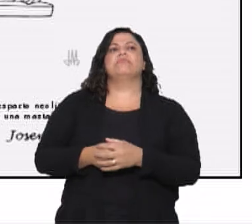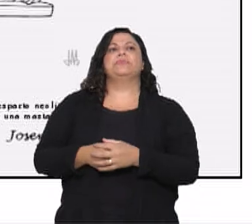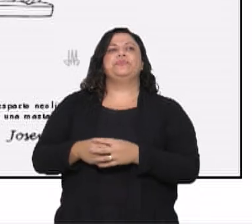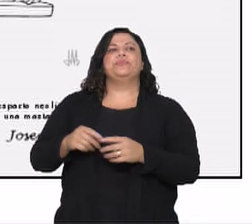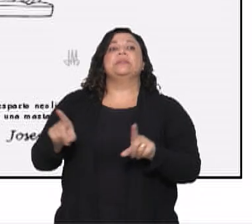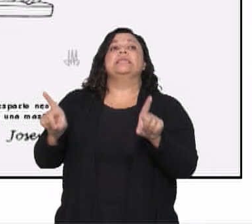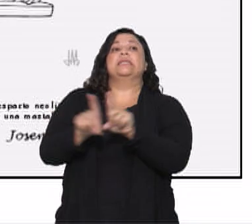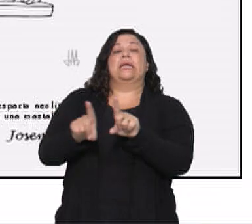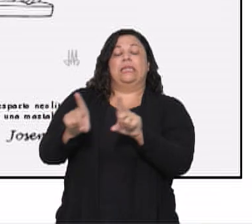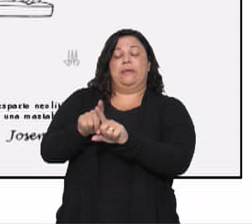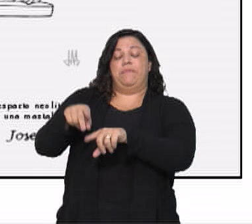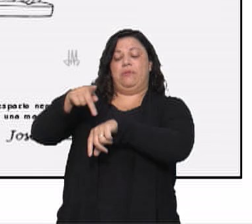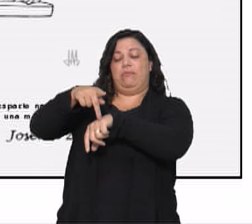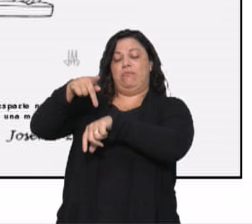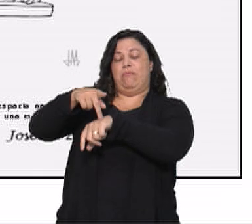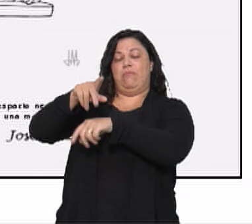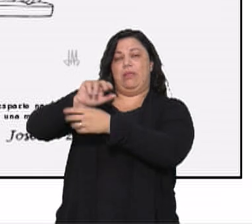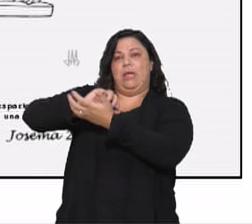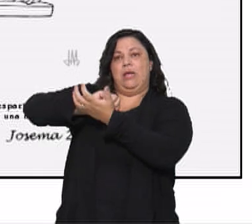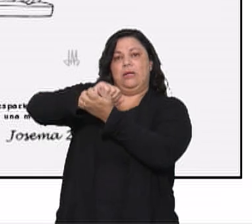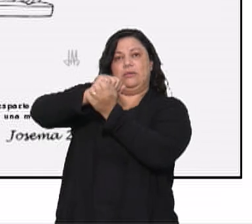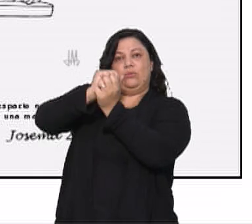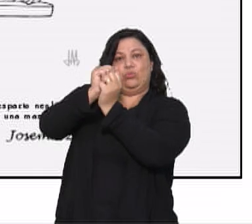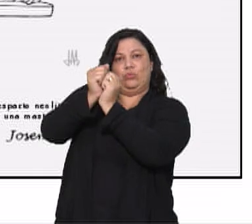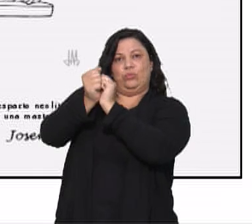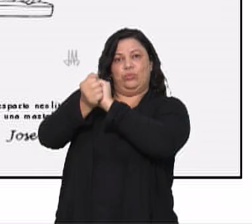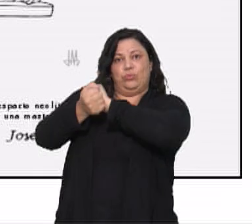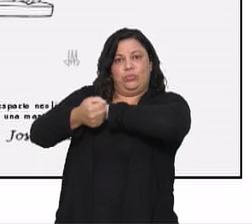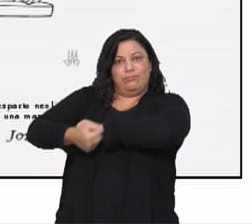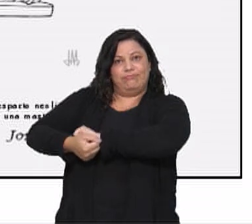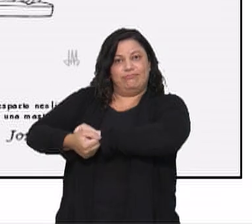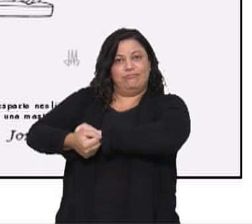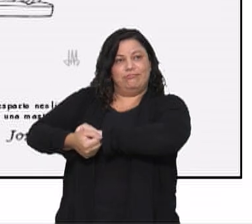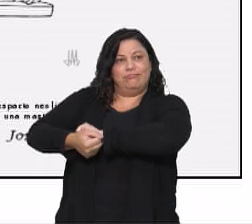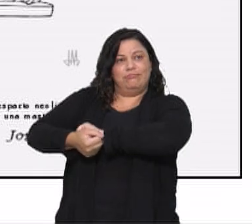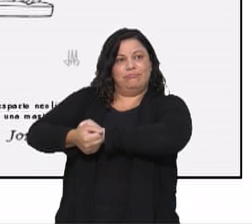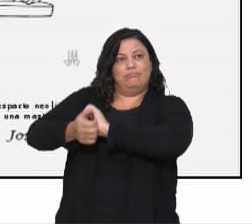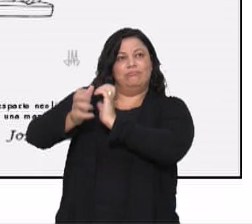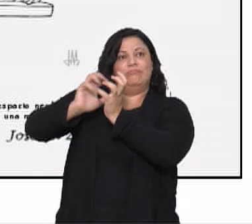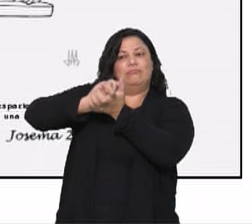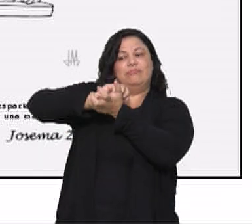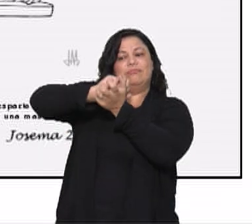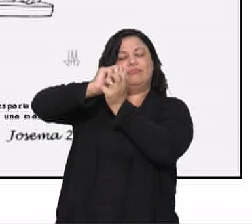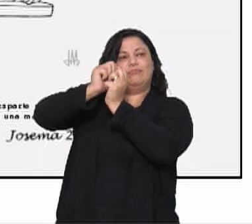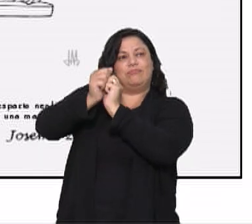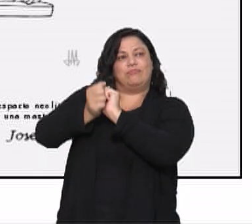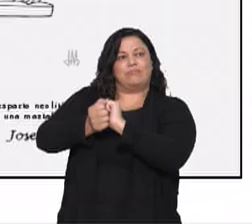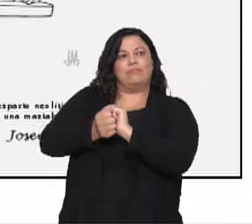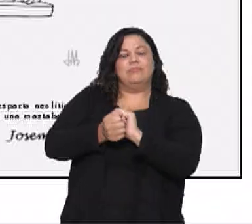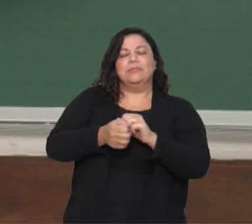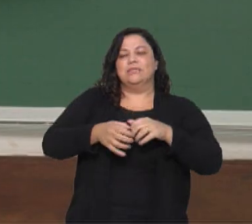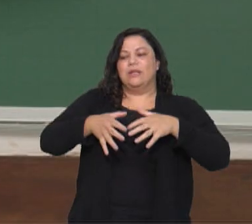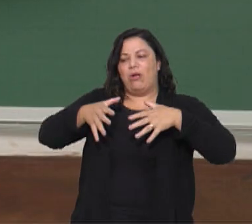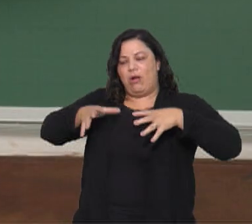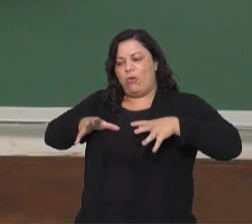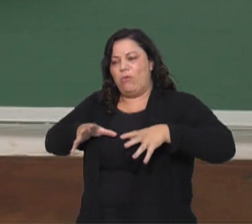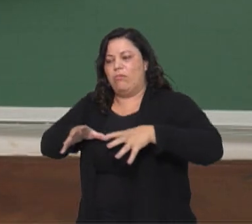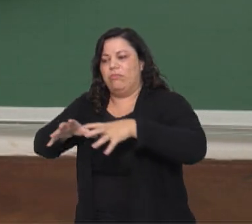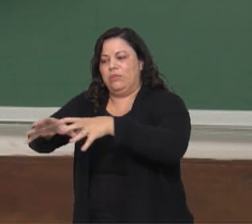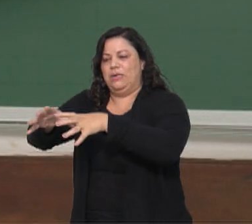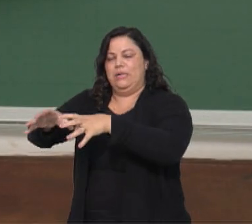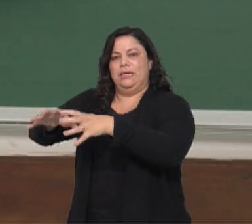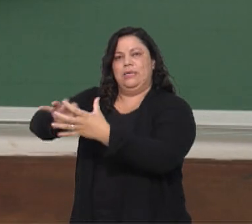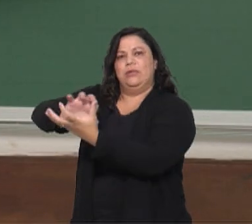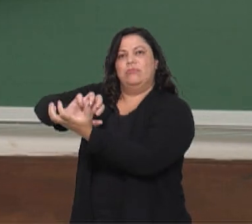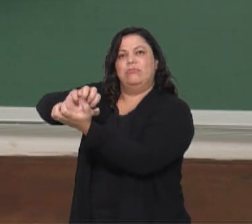de pedra polida, onde depois, como vocês estão vendo na imagem de baixo, os cereais serão moídos para fazer a